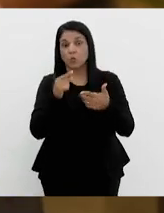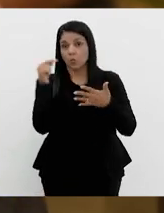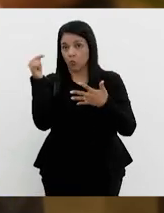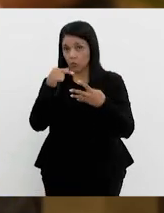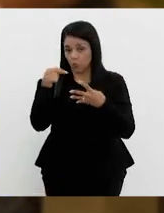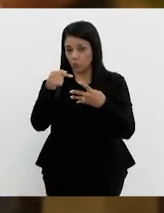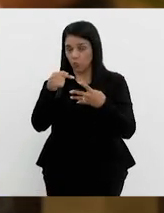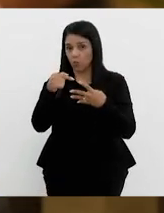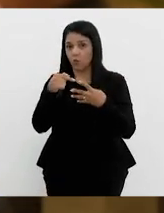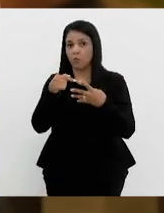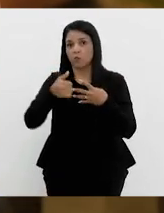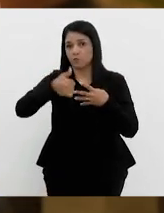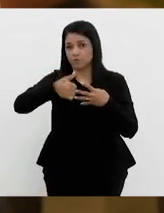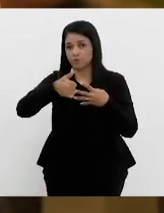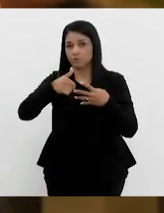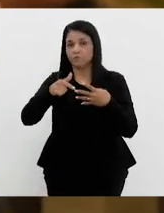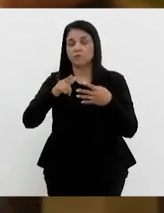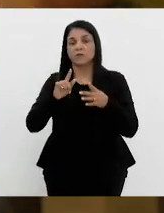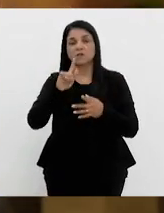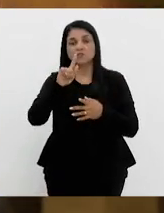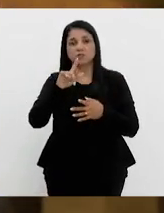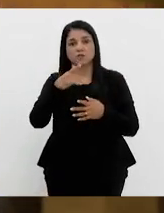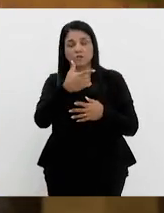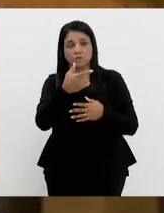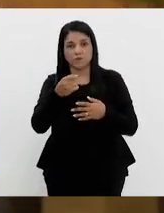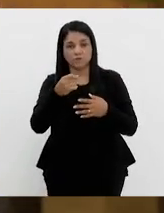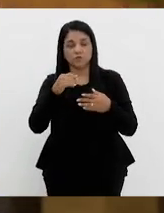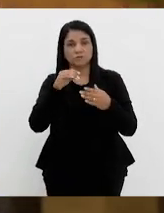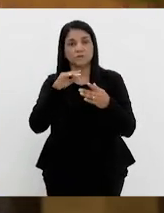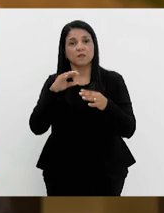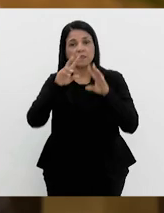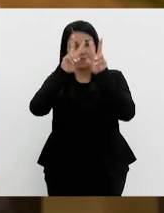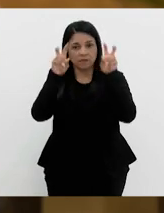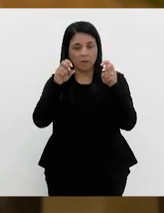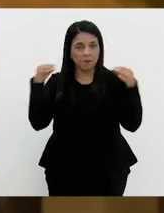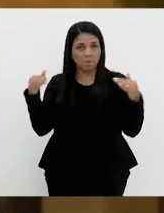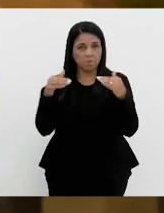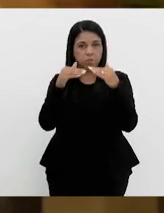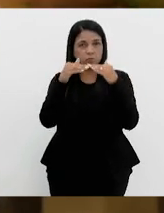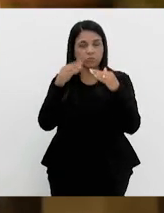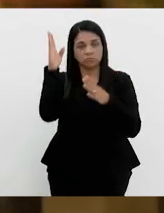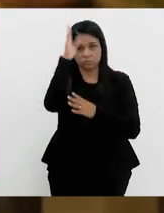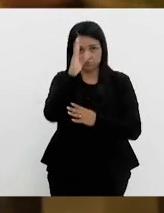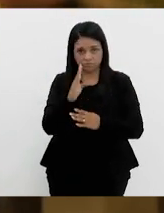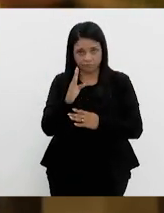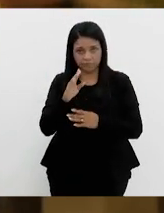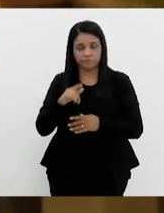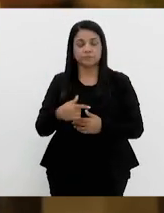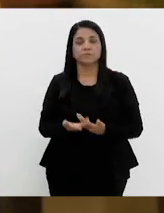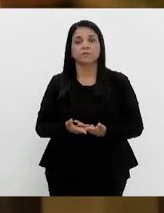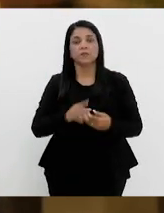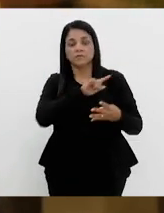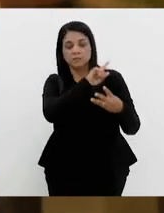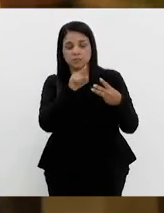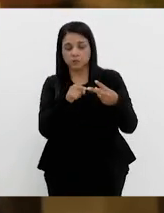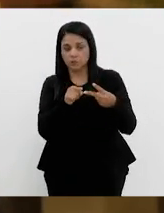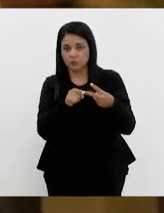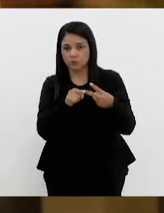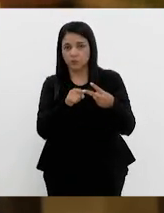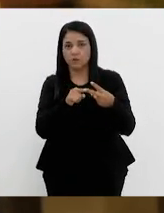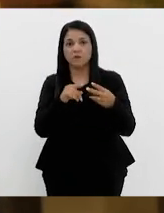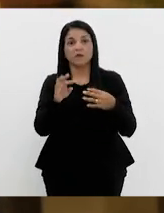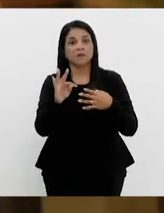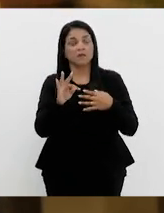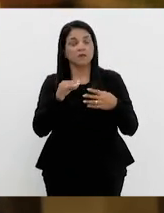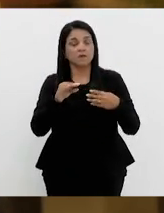adequação temática ao G20 as prioridades da presidência brasileira do G20 segundo viabilidade técnica